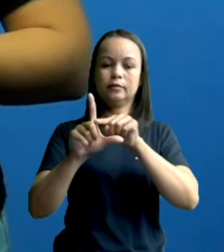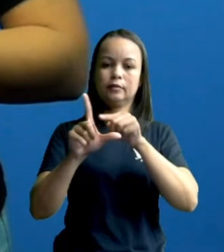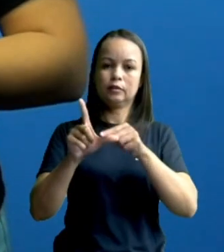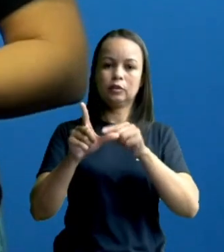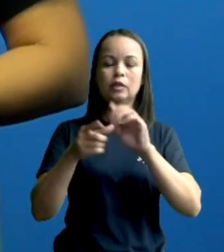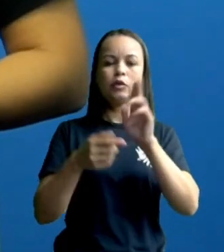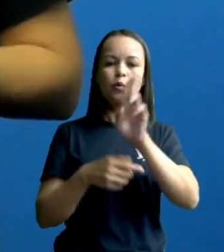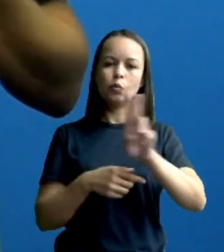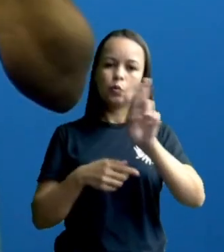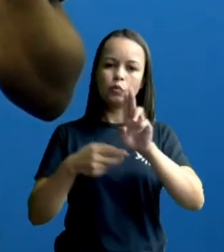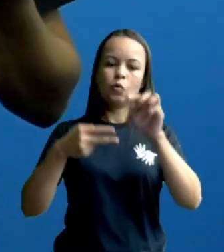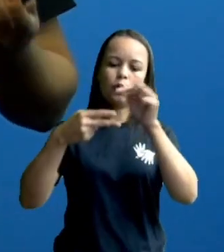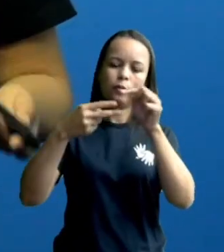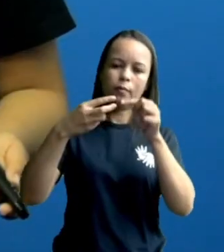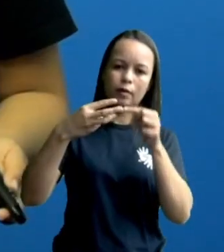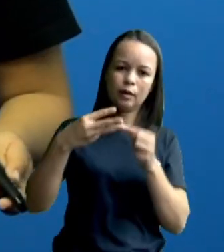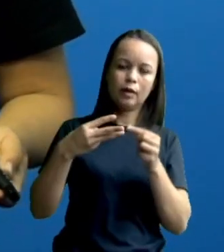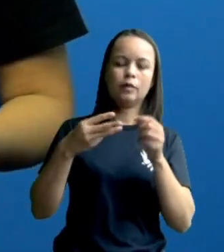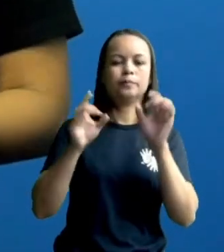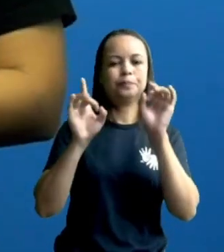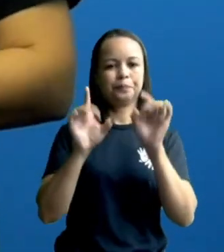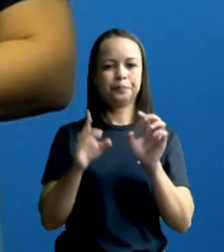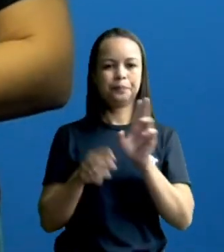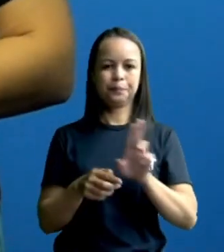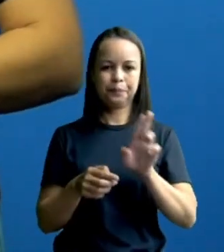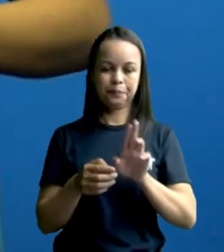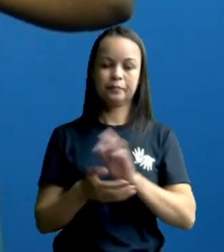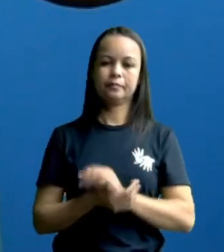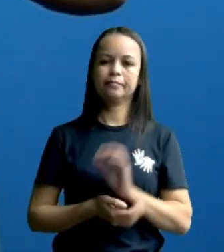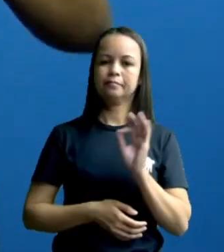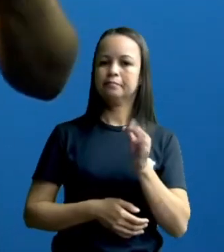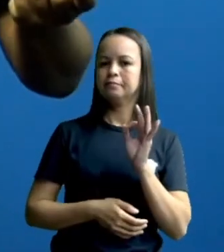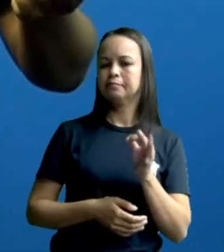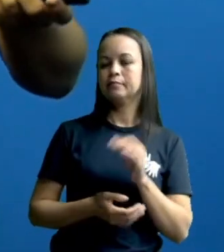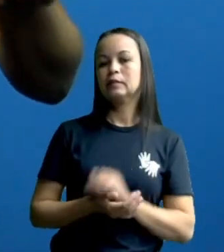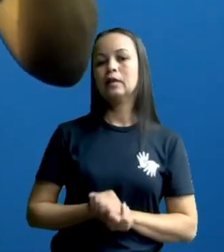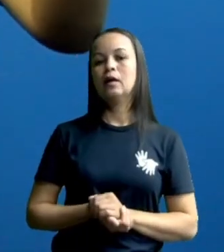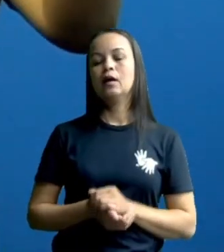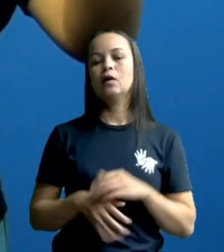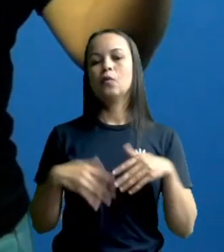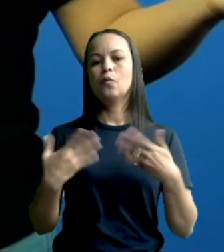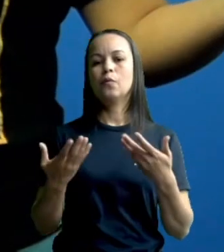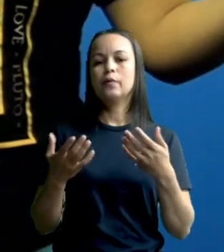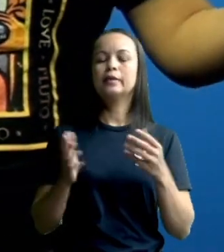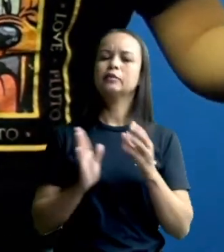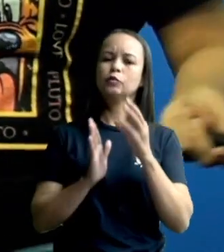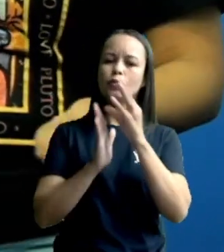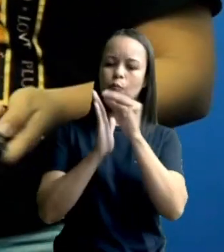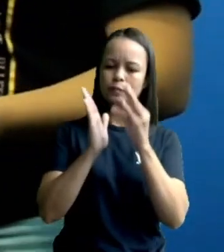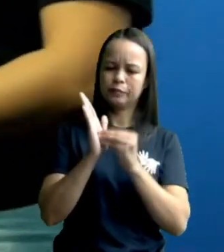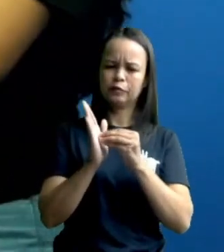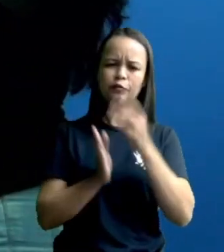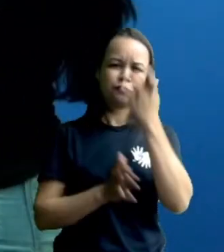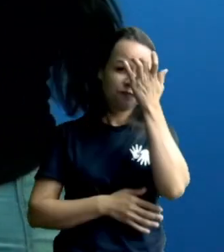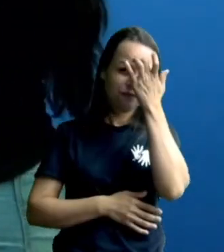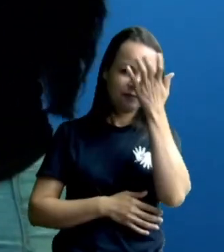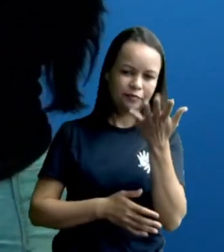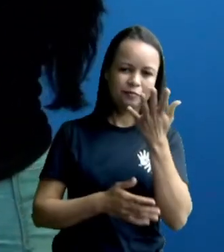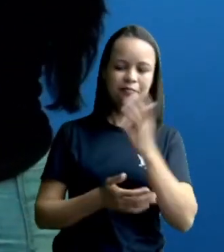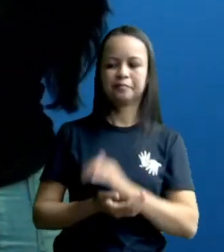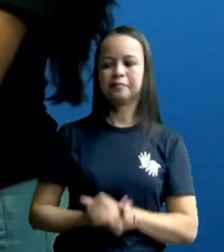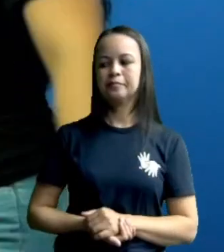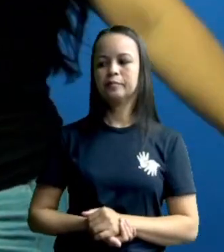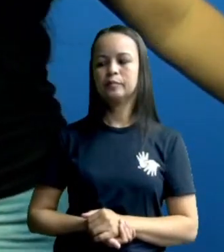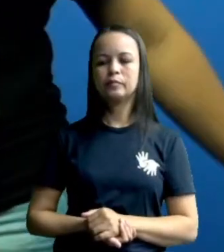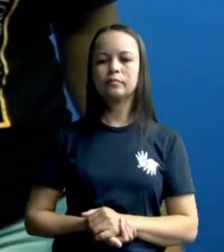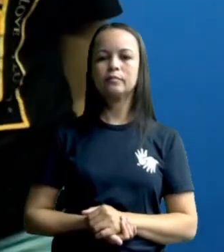um recebendo um nome especial, tá certo? Então, com isso, o conteúdo fica fácil, tá